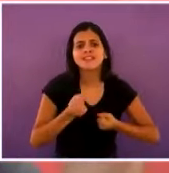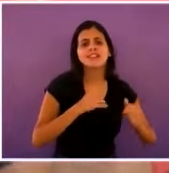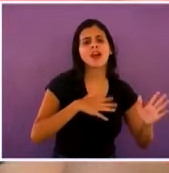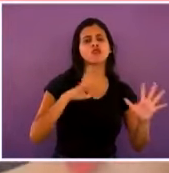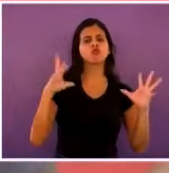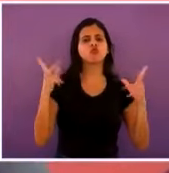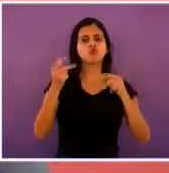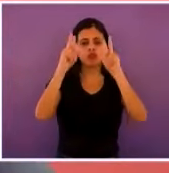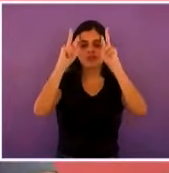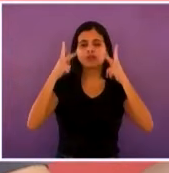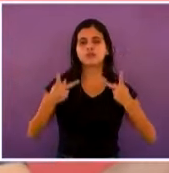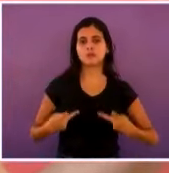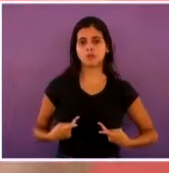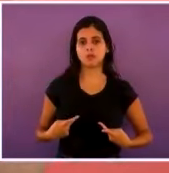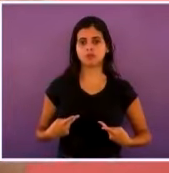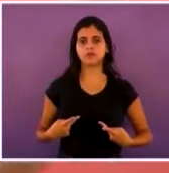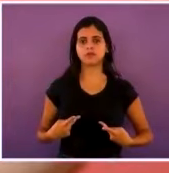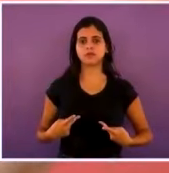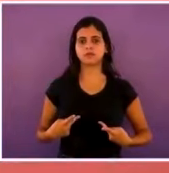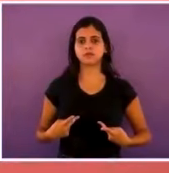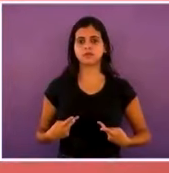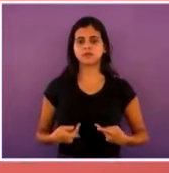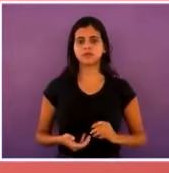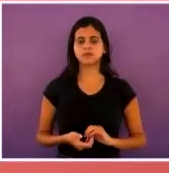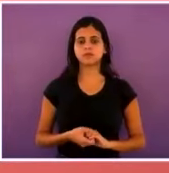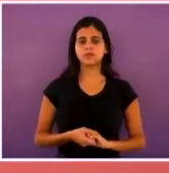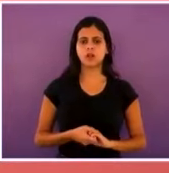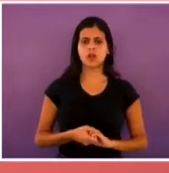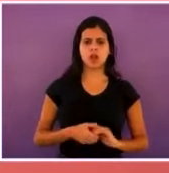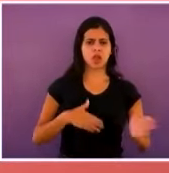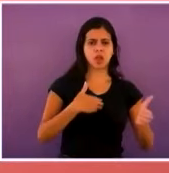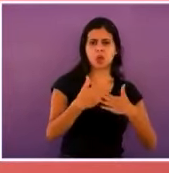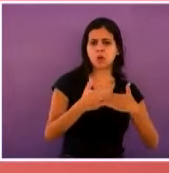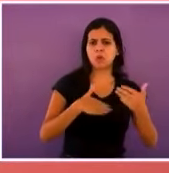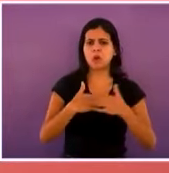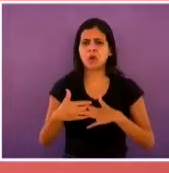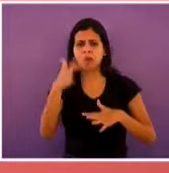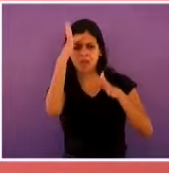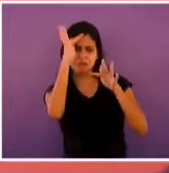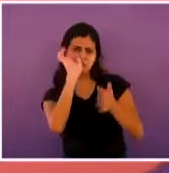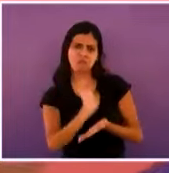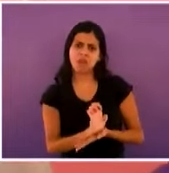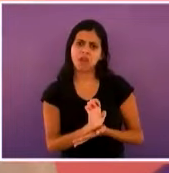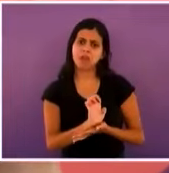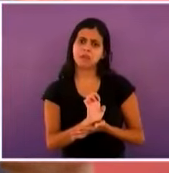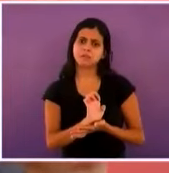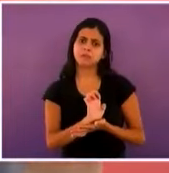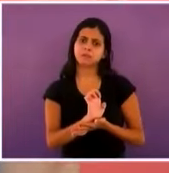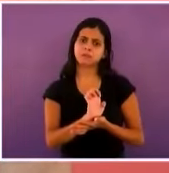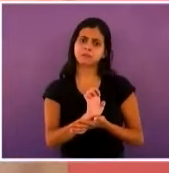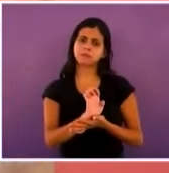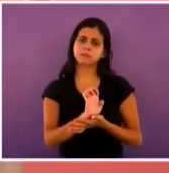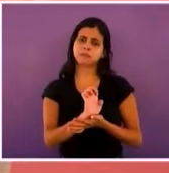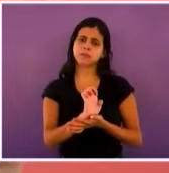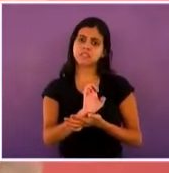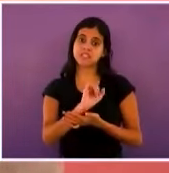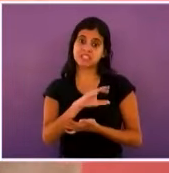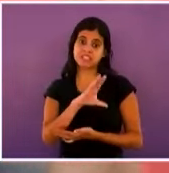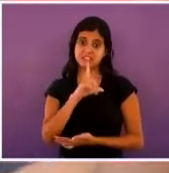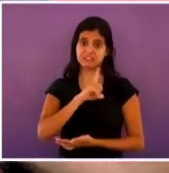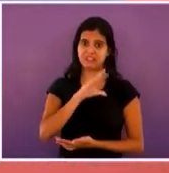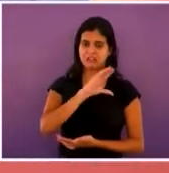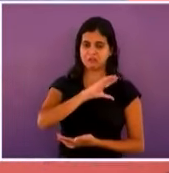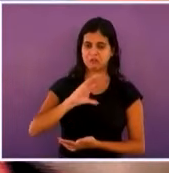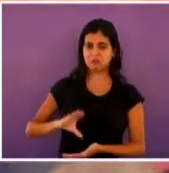humanidade. Regardless faith in Christ. Independentemente da fé em Cristo. And so her activities